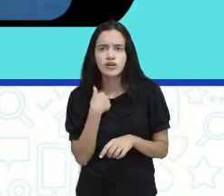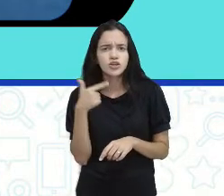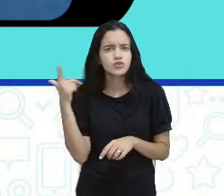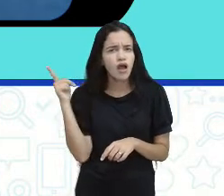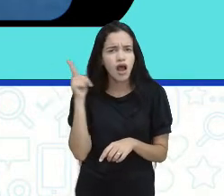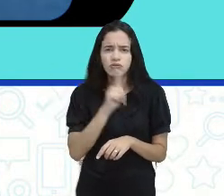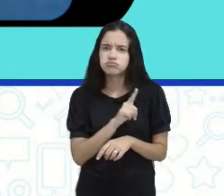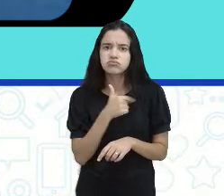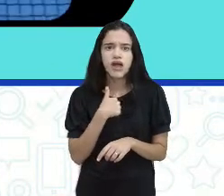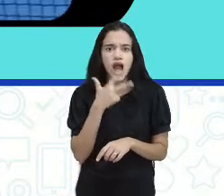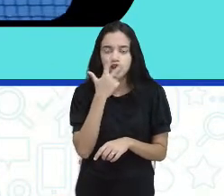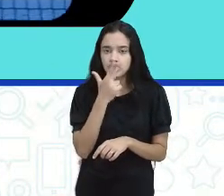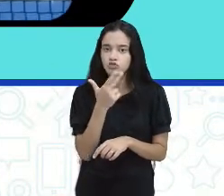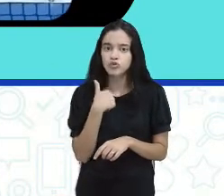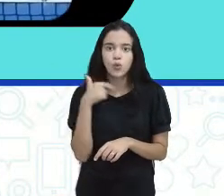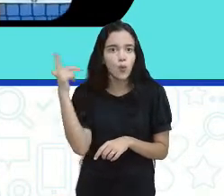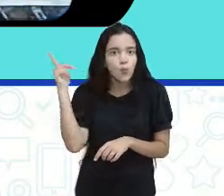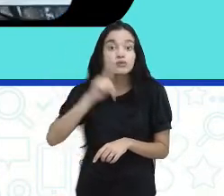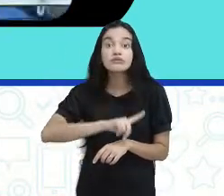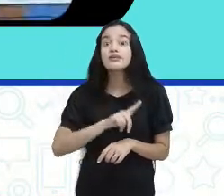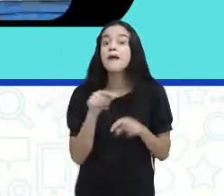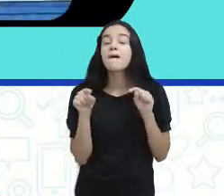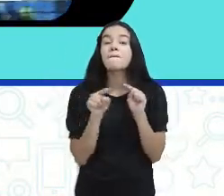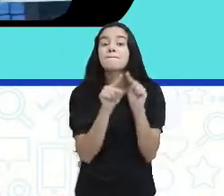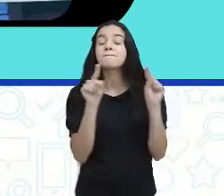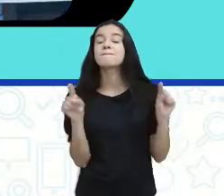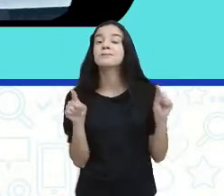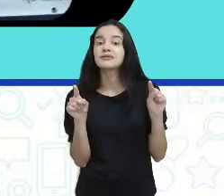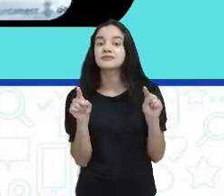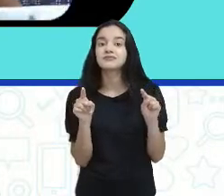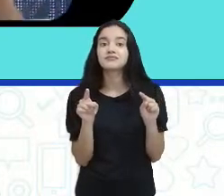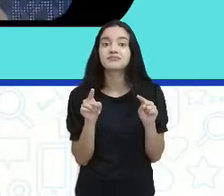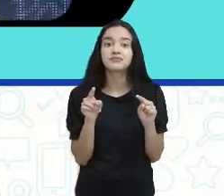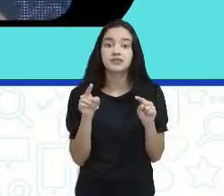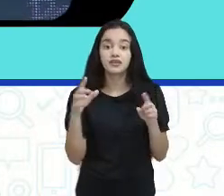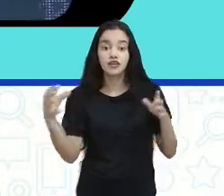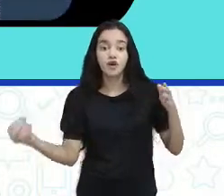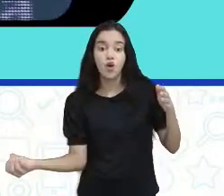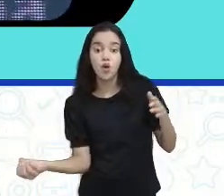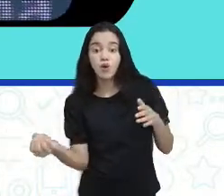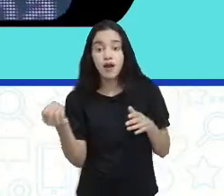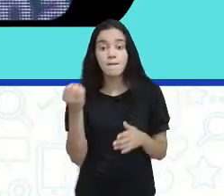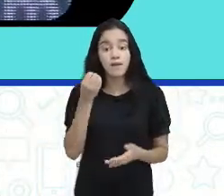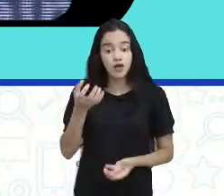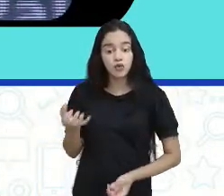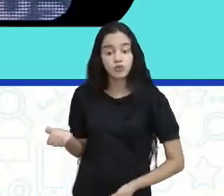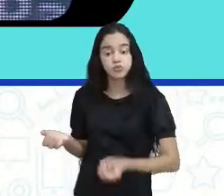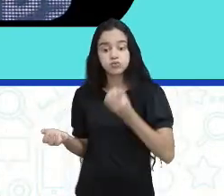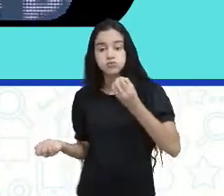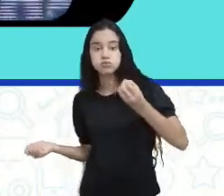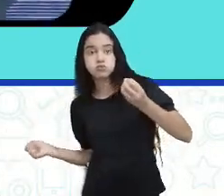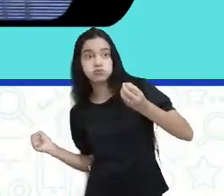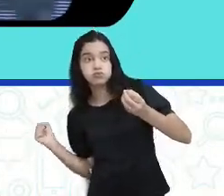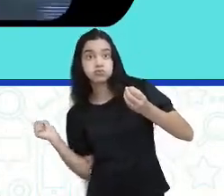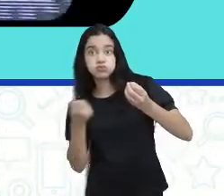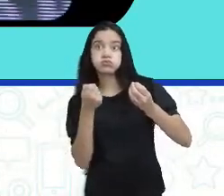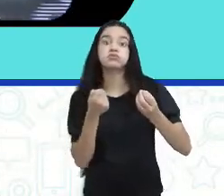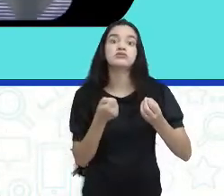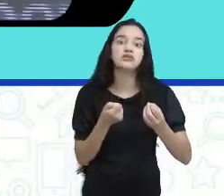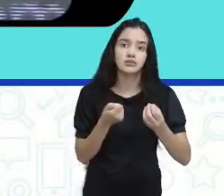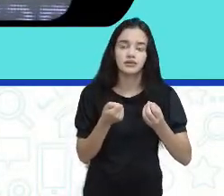vai recuperar. E aí, quando ele devolve a bola, né? E o adversário